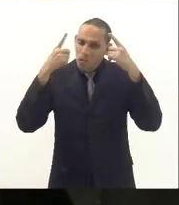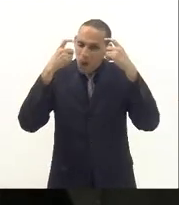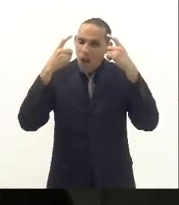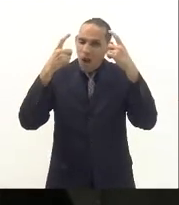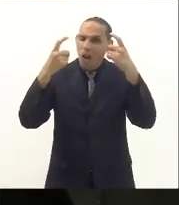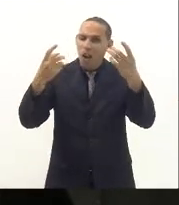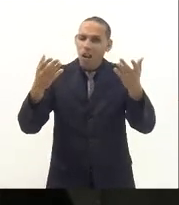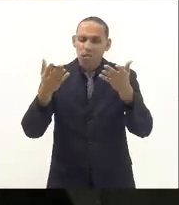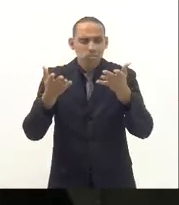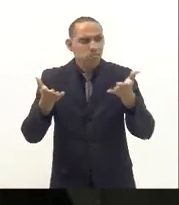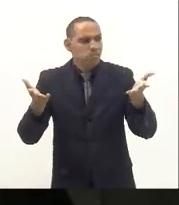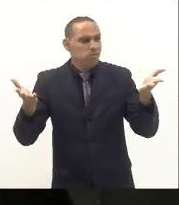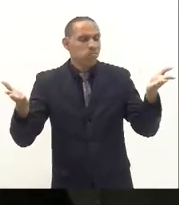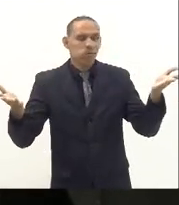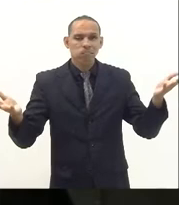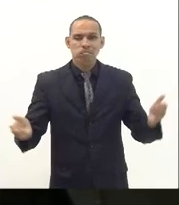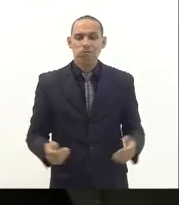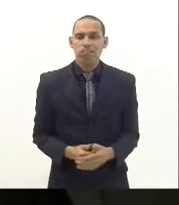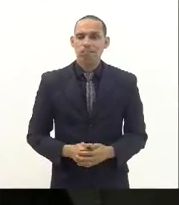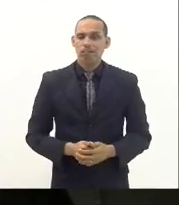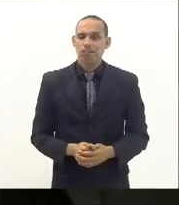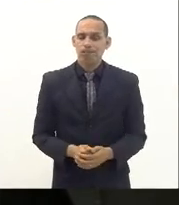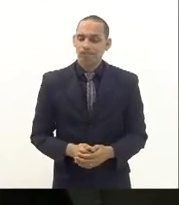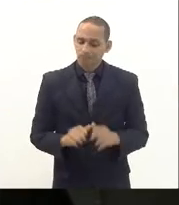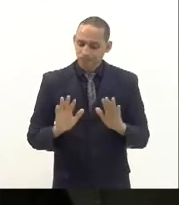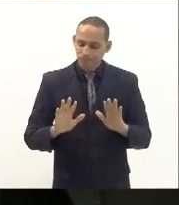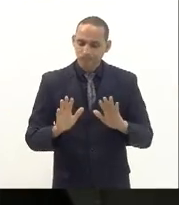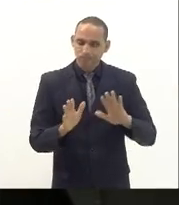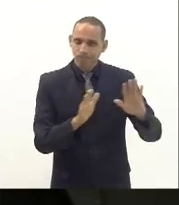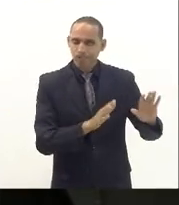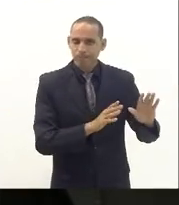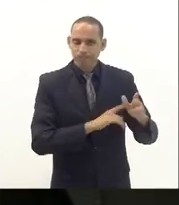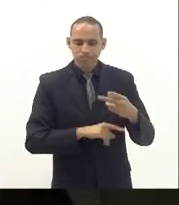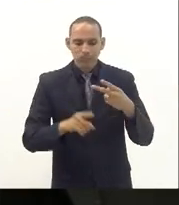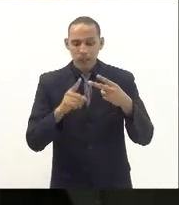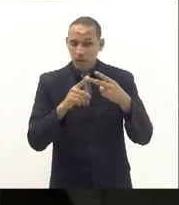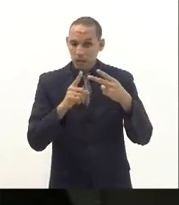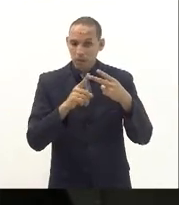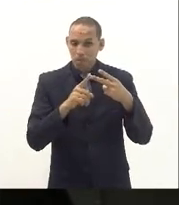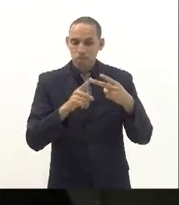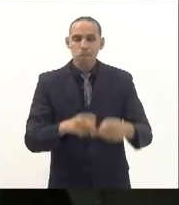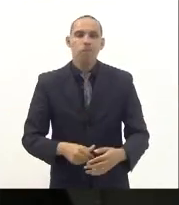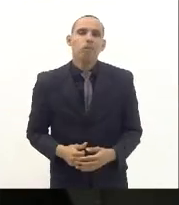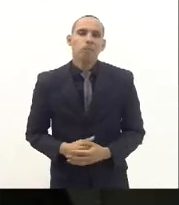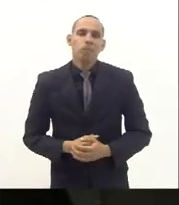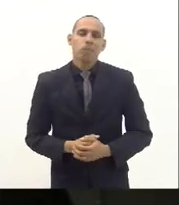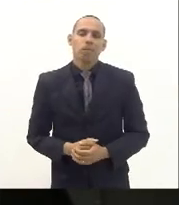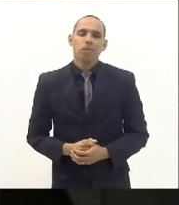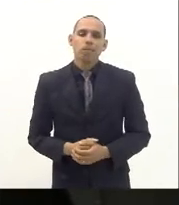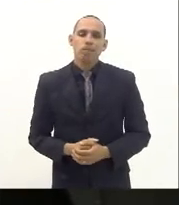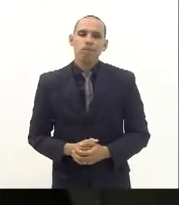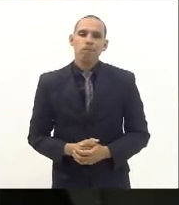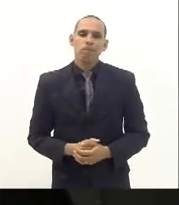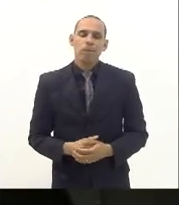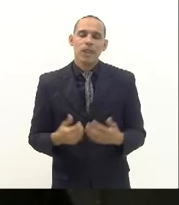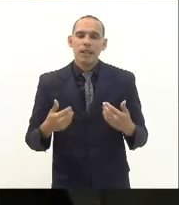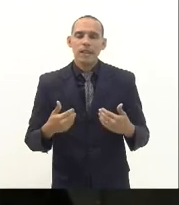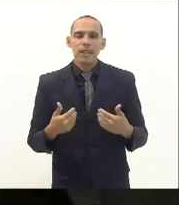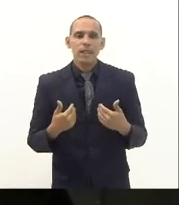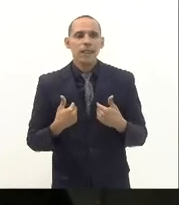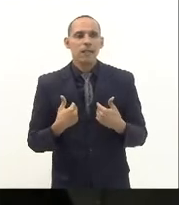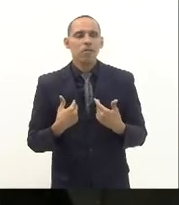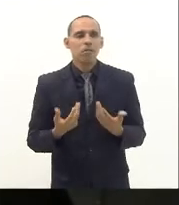violência o segundo ponto que eu queria chamar atenção senhora pela cidade eu fundo acho que um